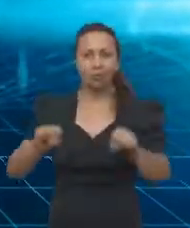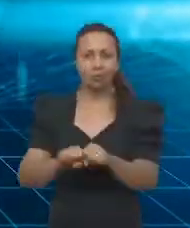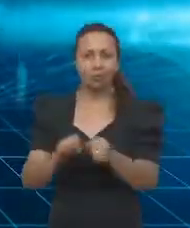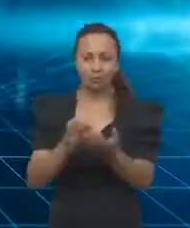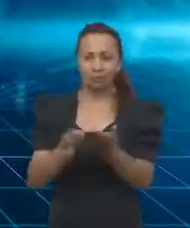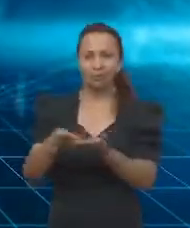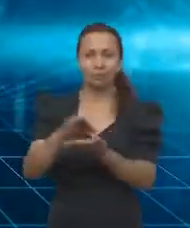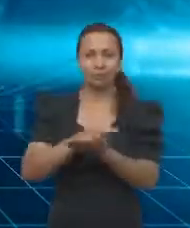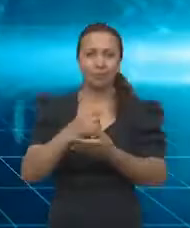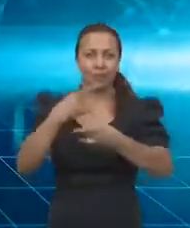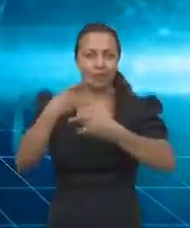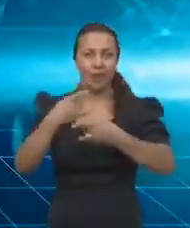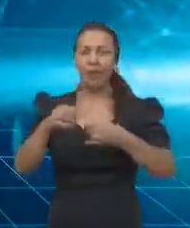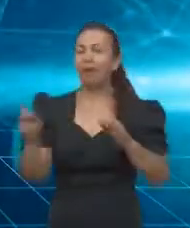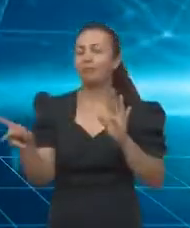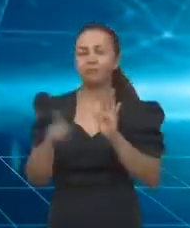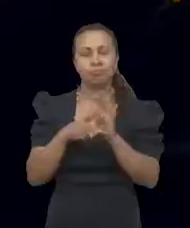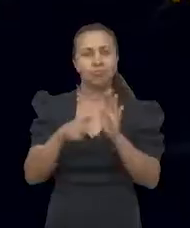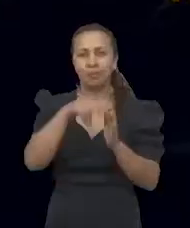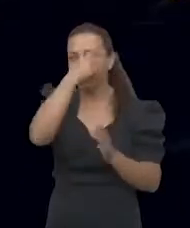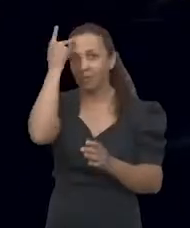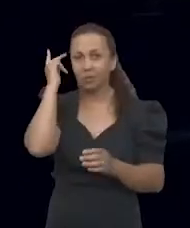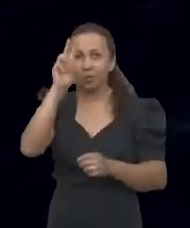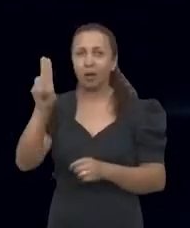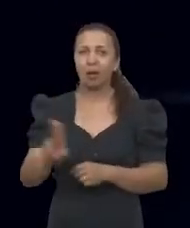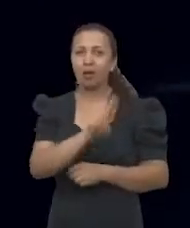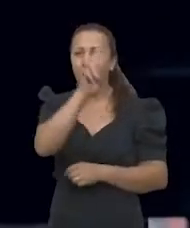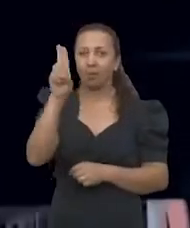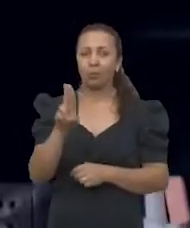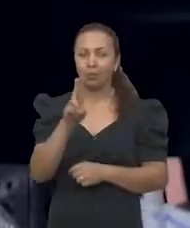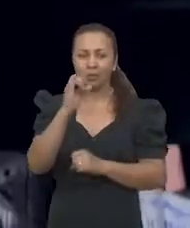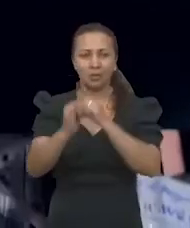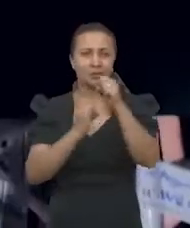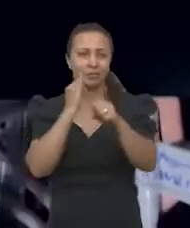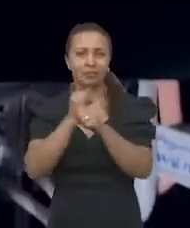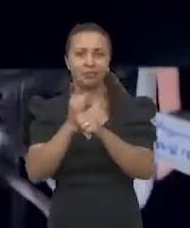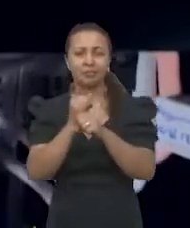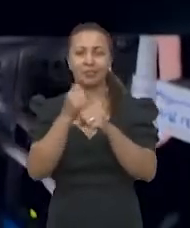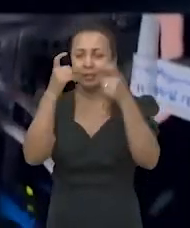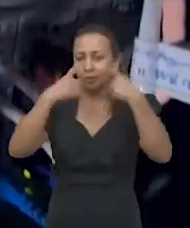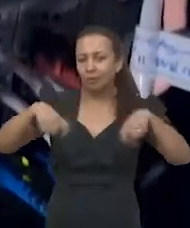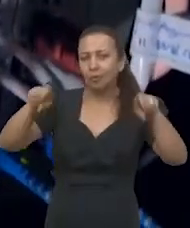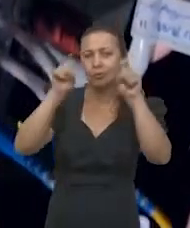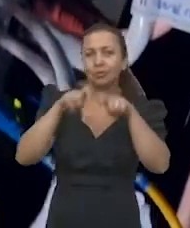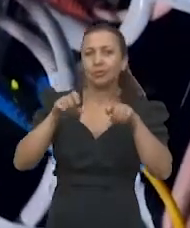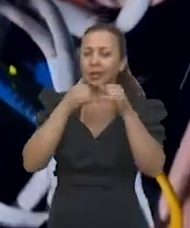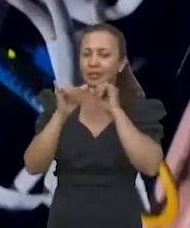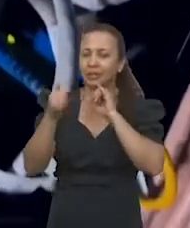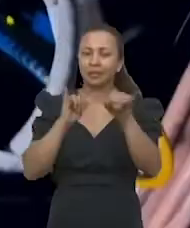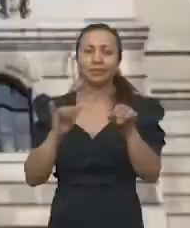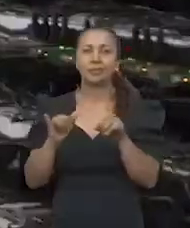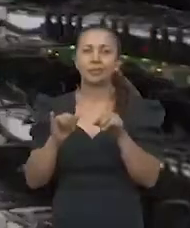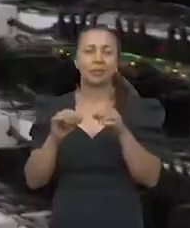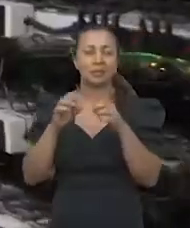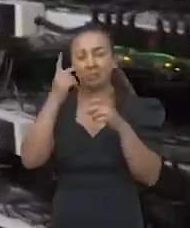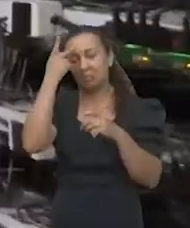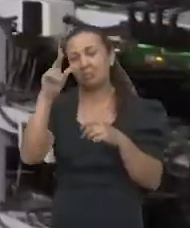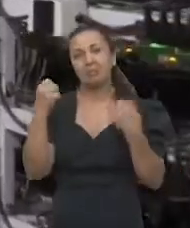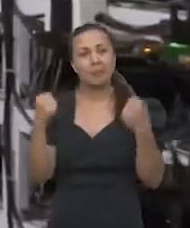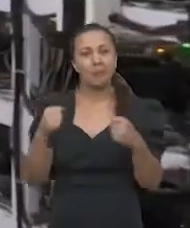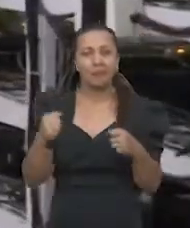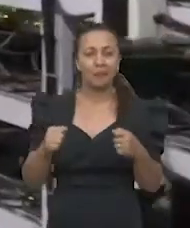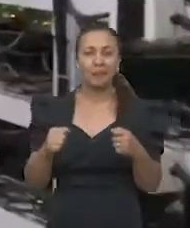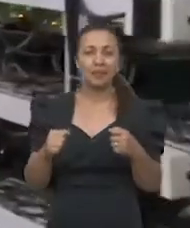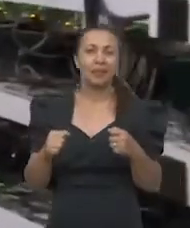criptomoedas é feita pelos próprios participantes, né, que utilizam ali internet e capacidade computacional, né, energia elétrica, enfim,